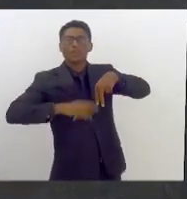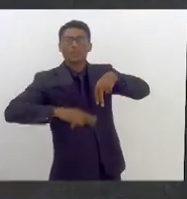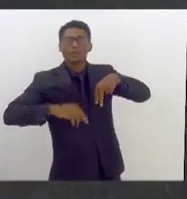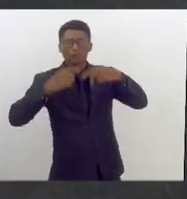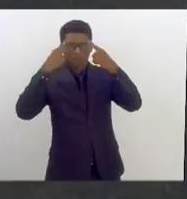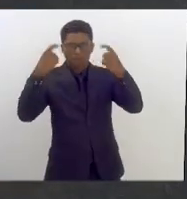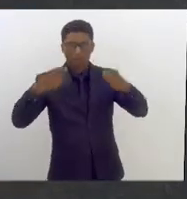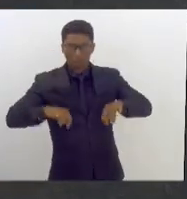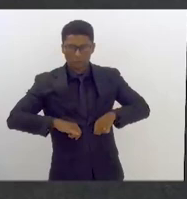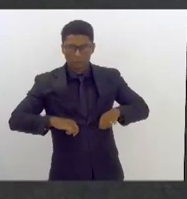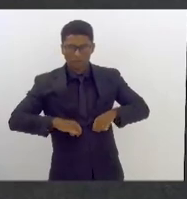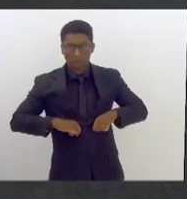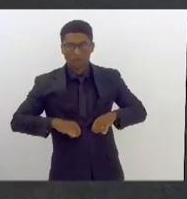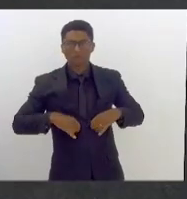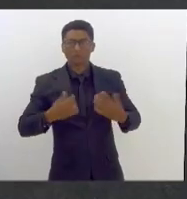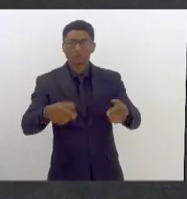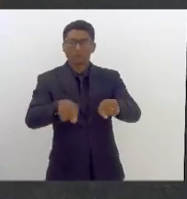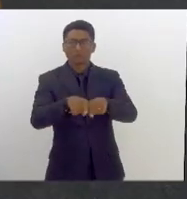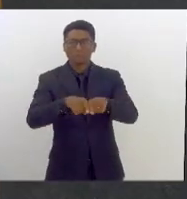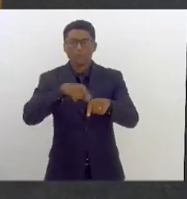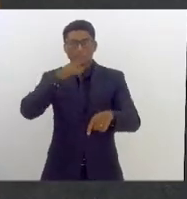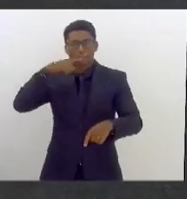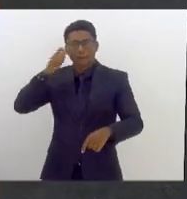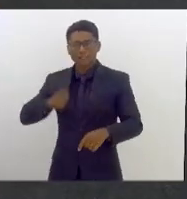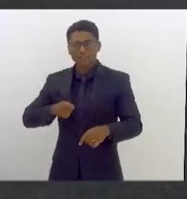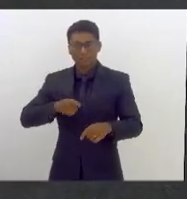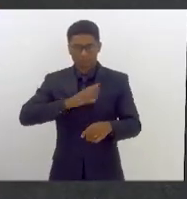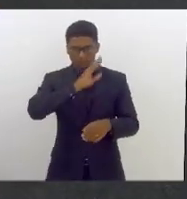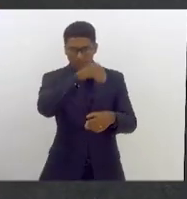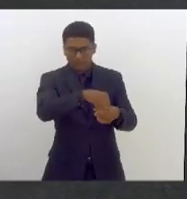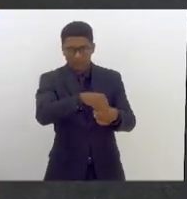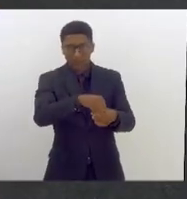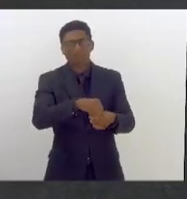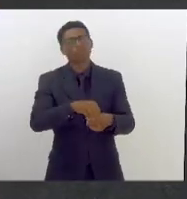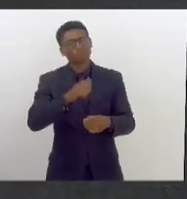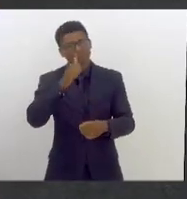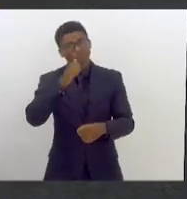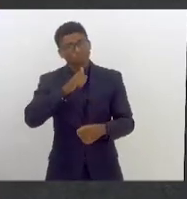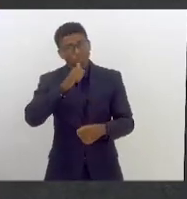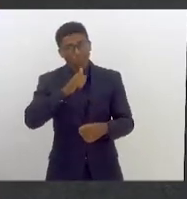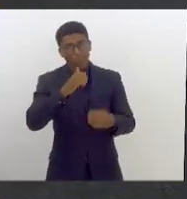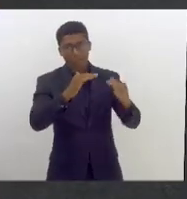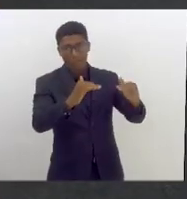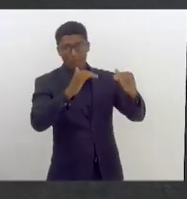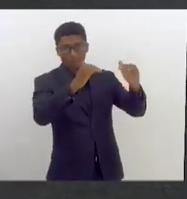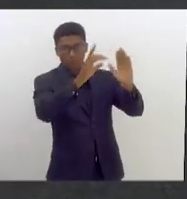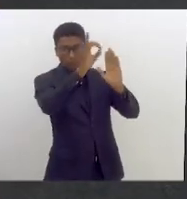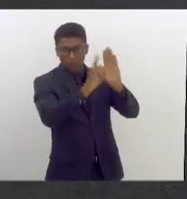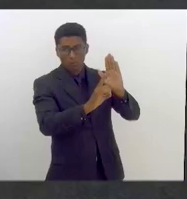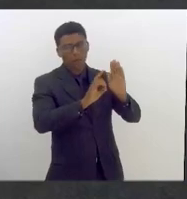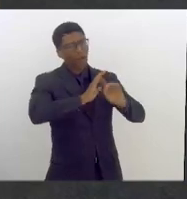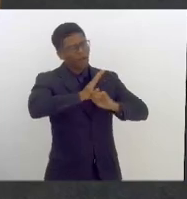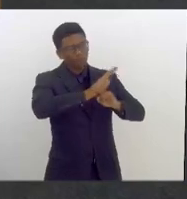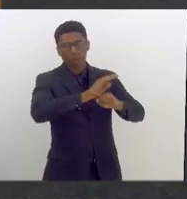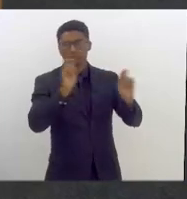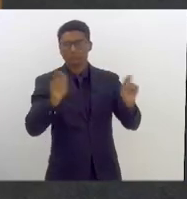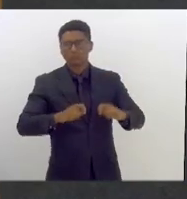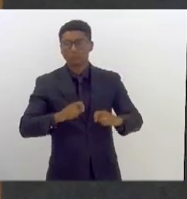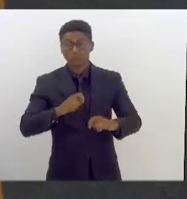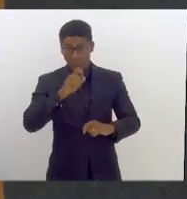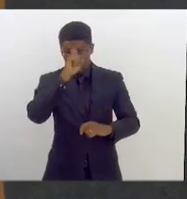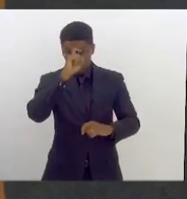exemplo, e do machismo institucional. A gente viu, senhora presidenta, algumas situações em hospitais que